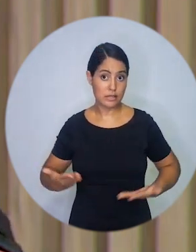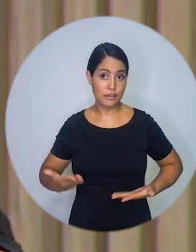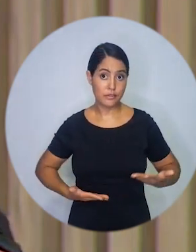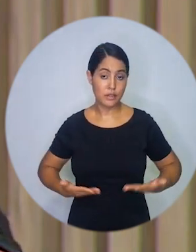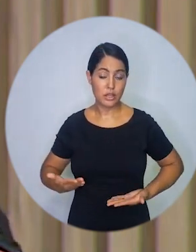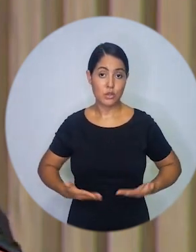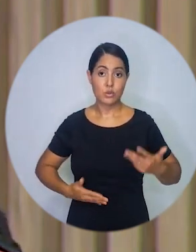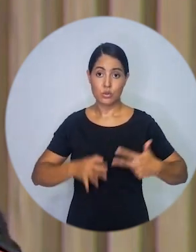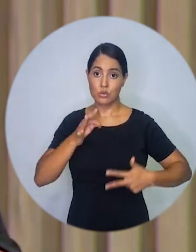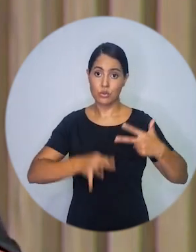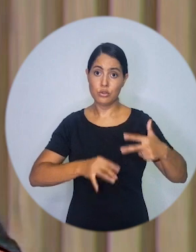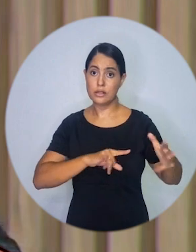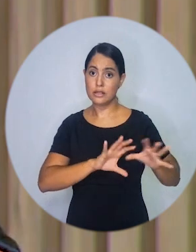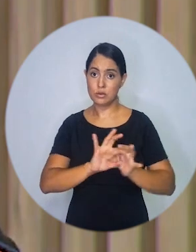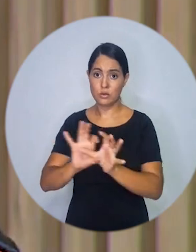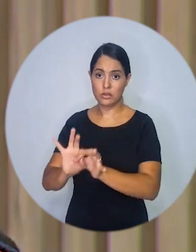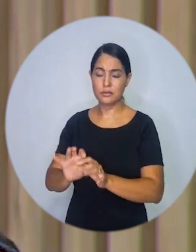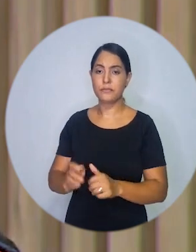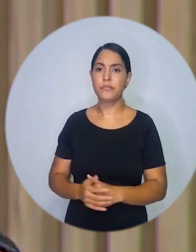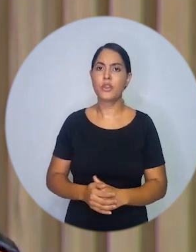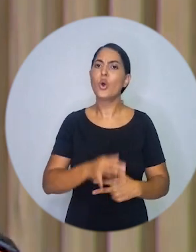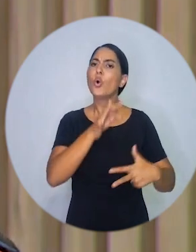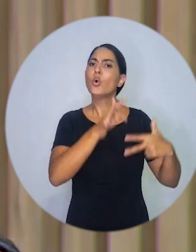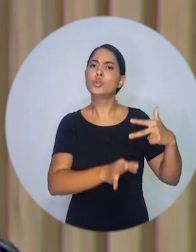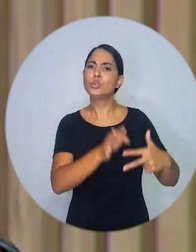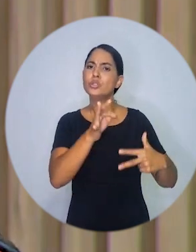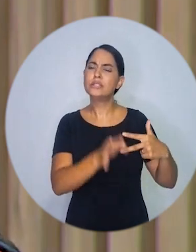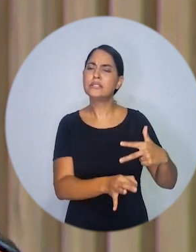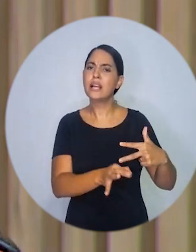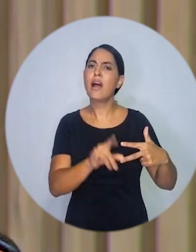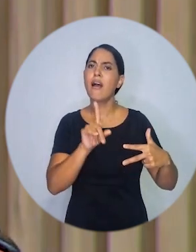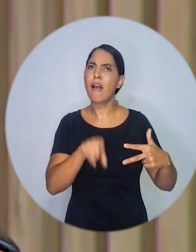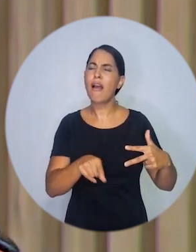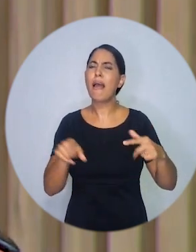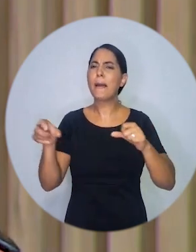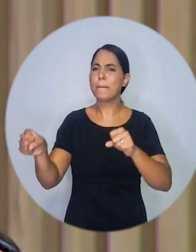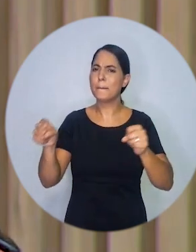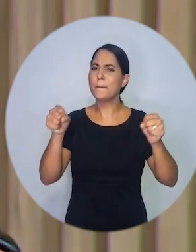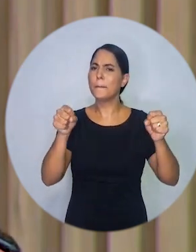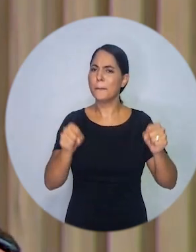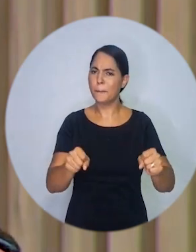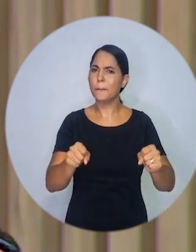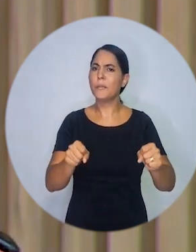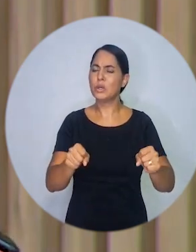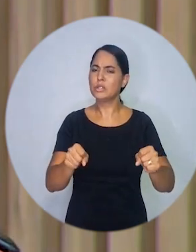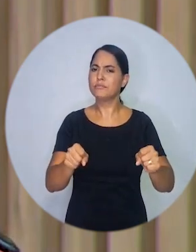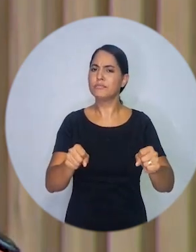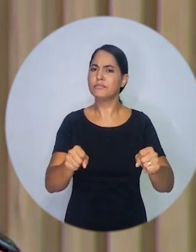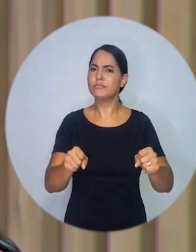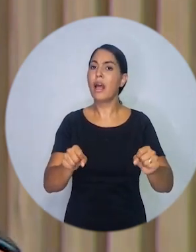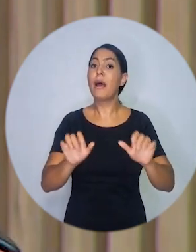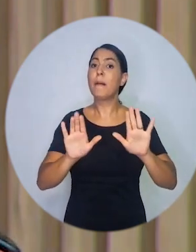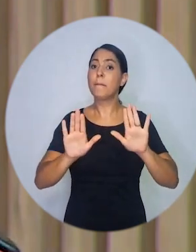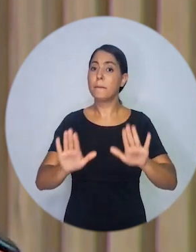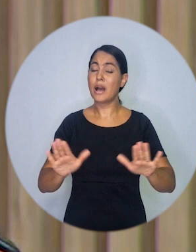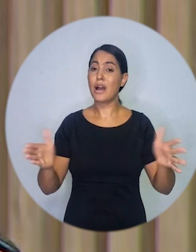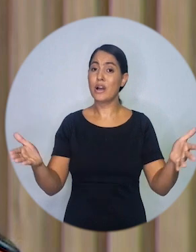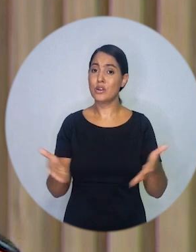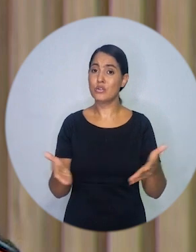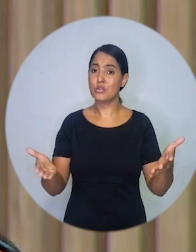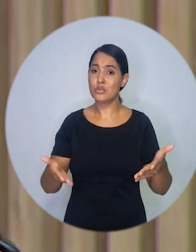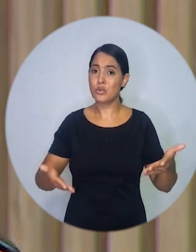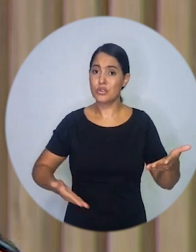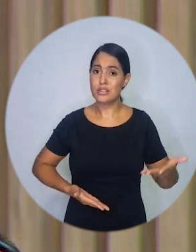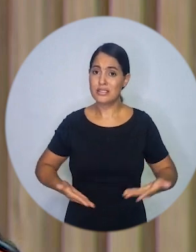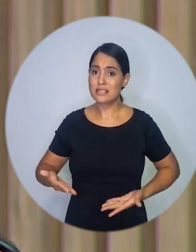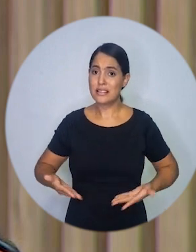os serviços, ou que são os serviços judiciários. O Poder Judiciário costumo demonstrar, hoje é